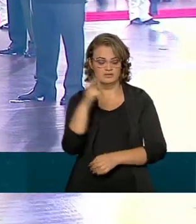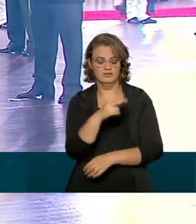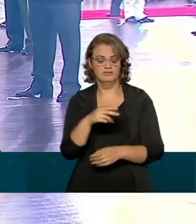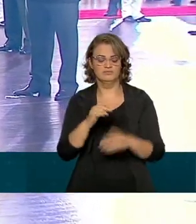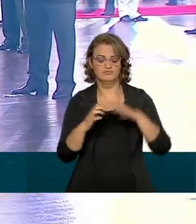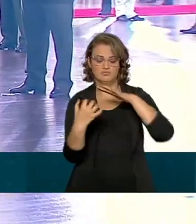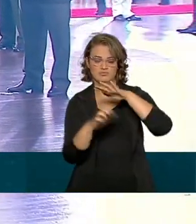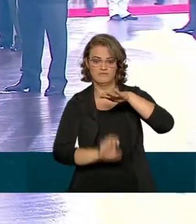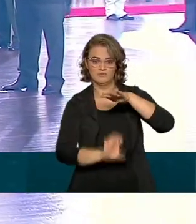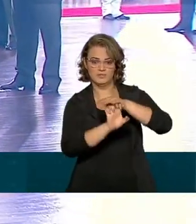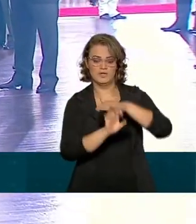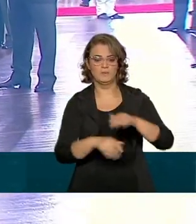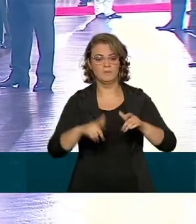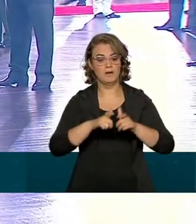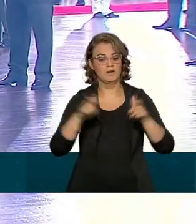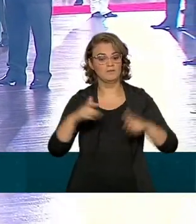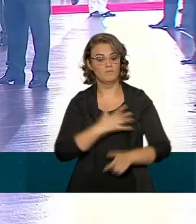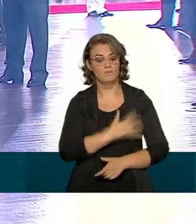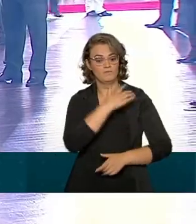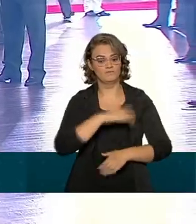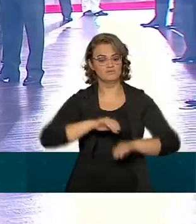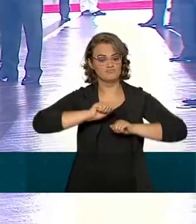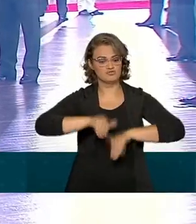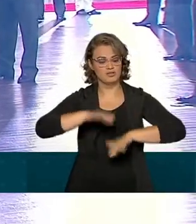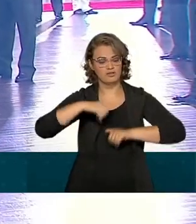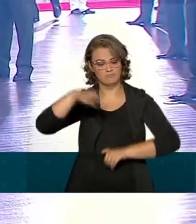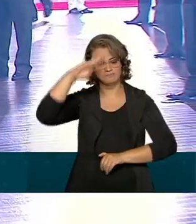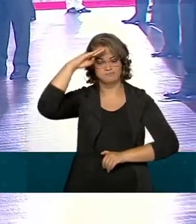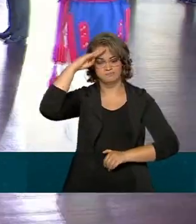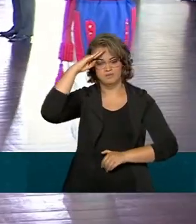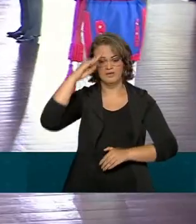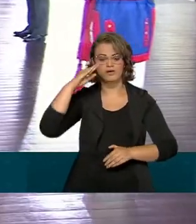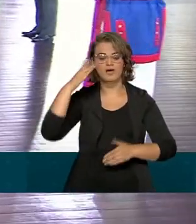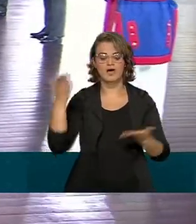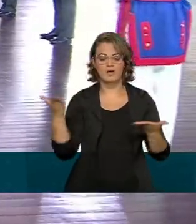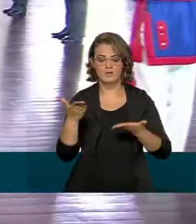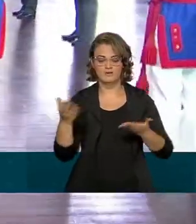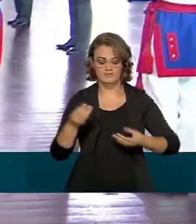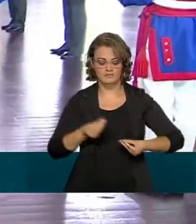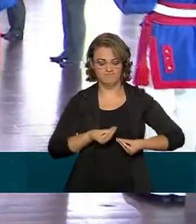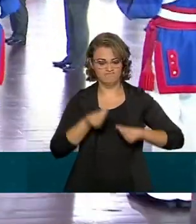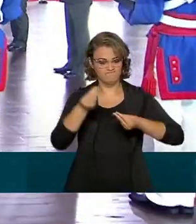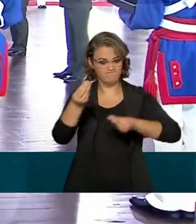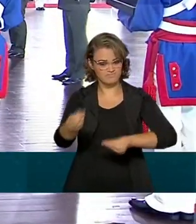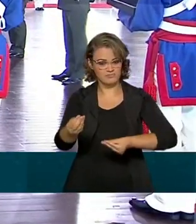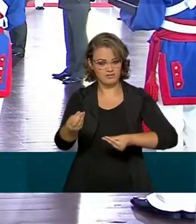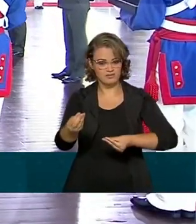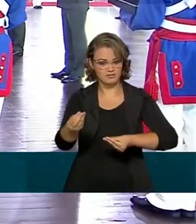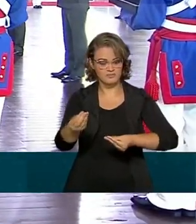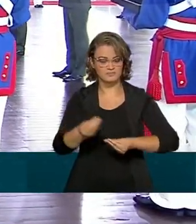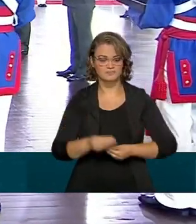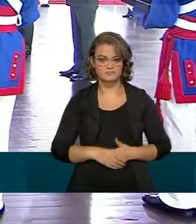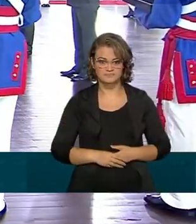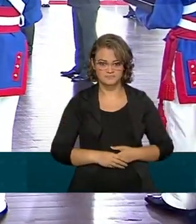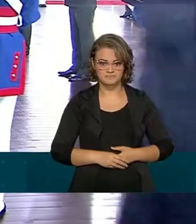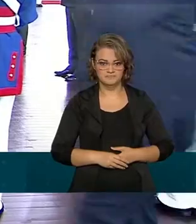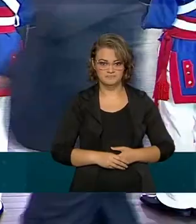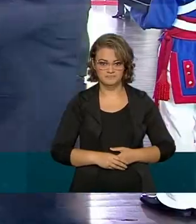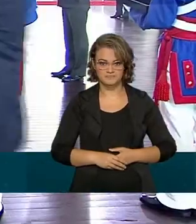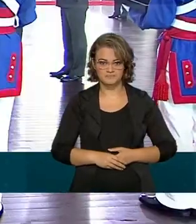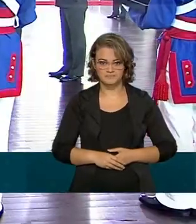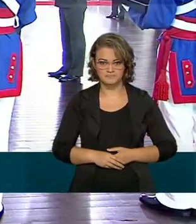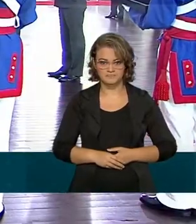chefe do estado-maior do exército oficiais Generais paraninfos a realizarem a imposição das condecorações